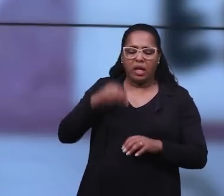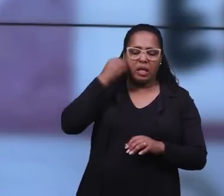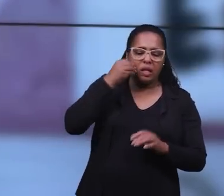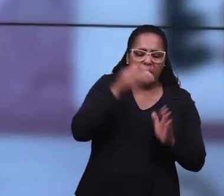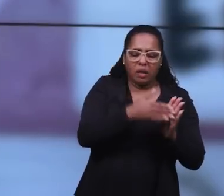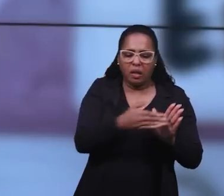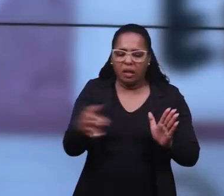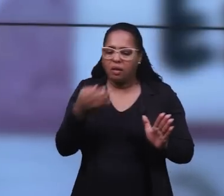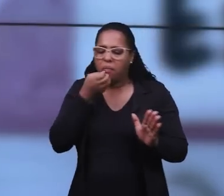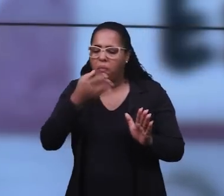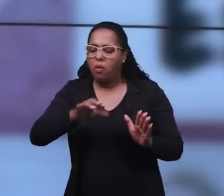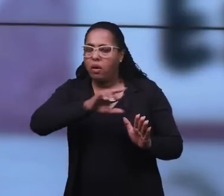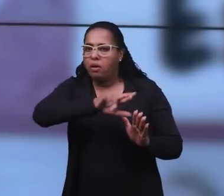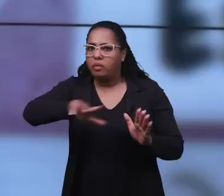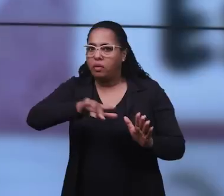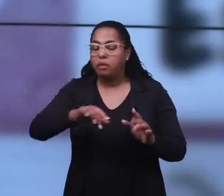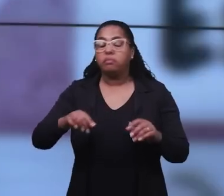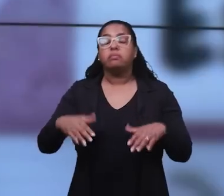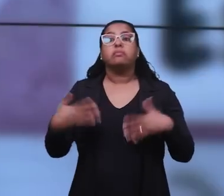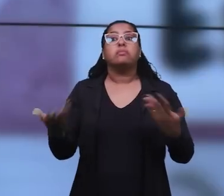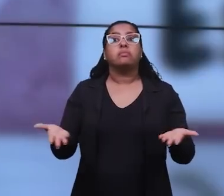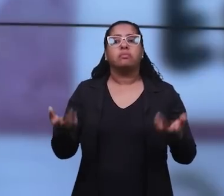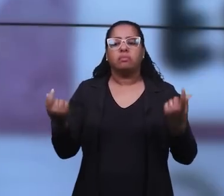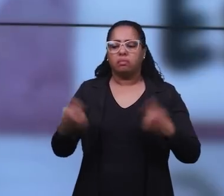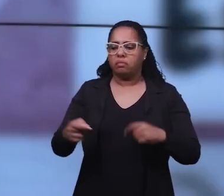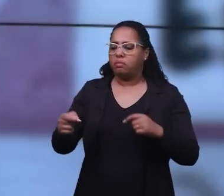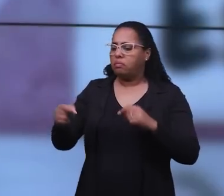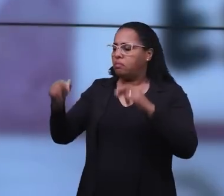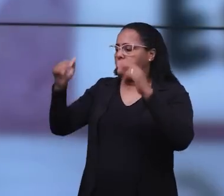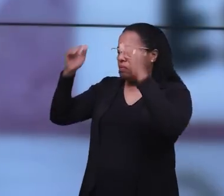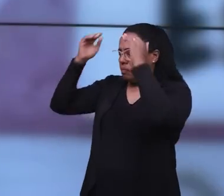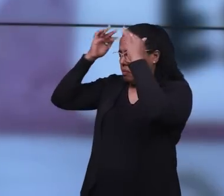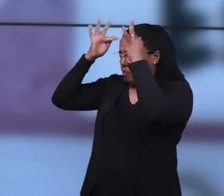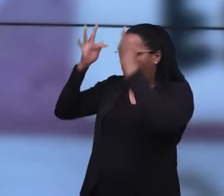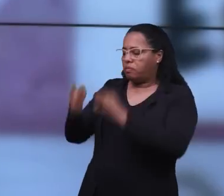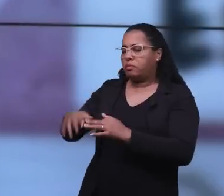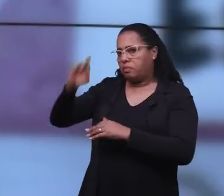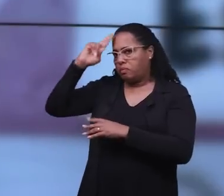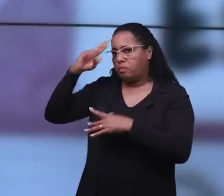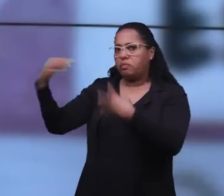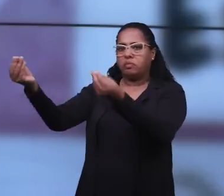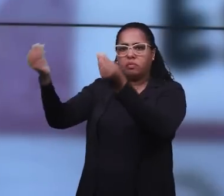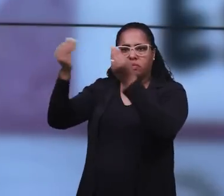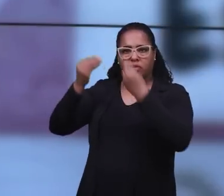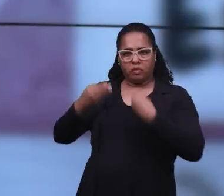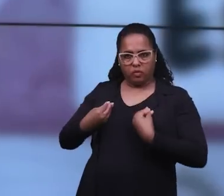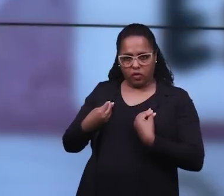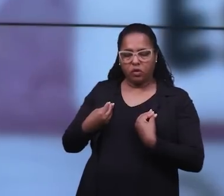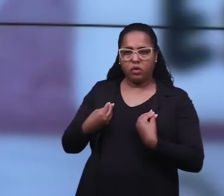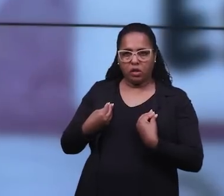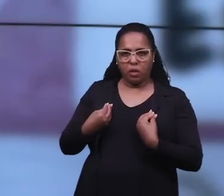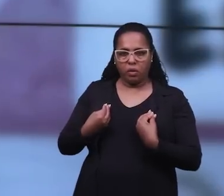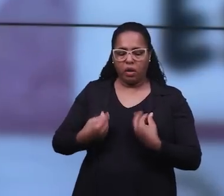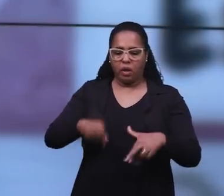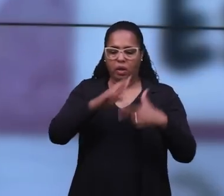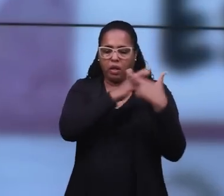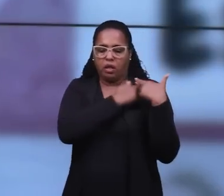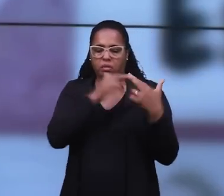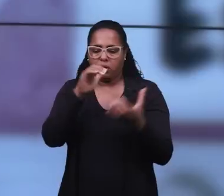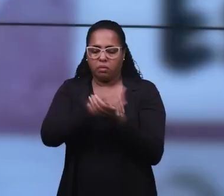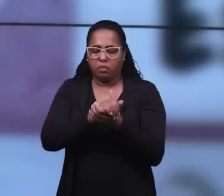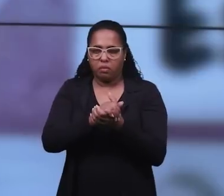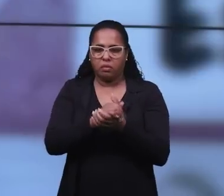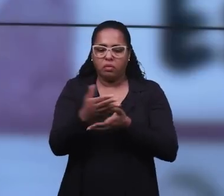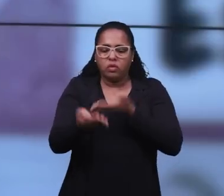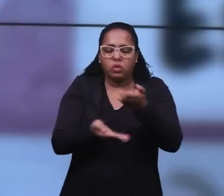não são boas. Então, é preciso ser fiel ao que o Senhor nos confiou, a nossa função no casamento,